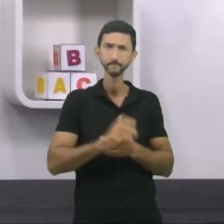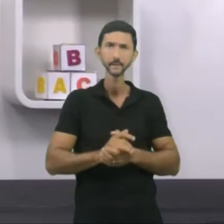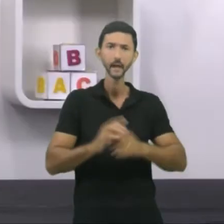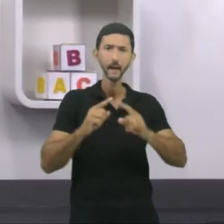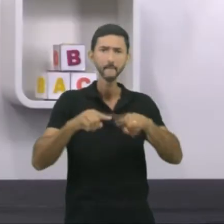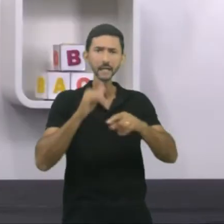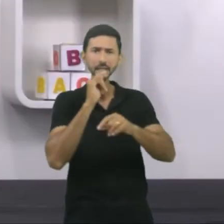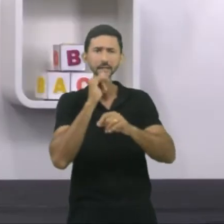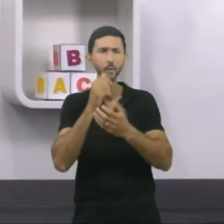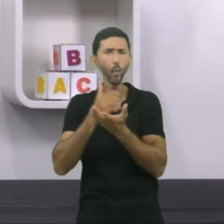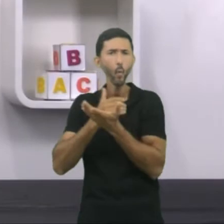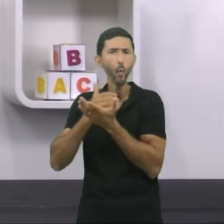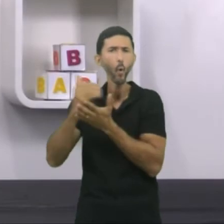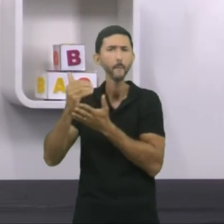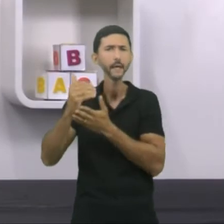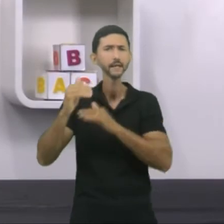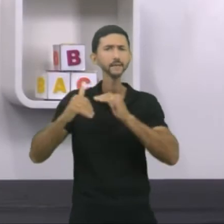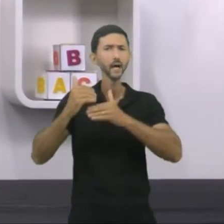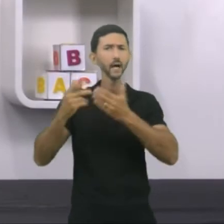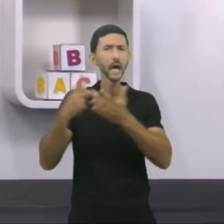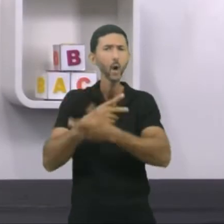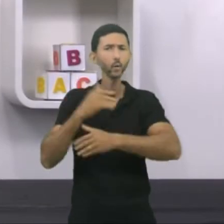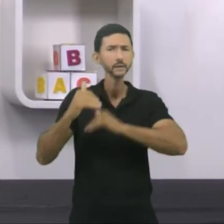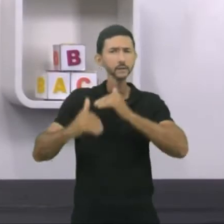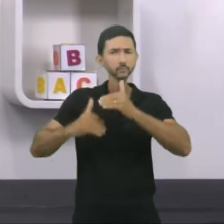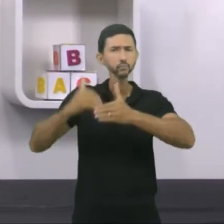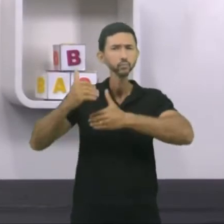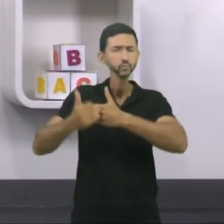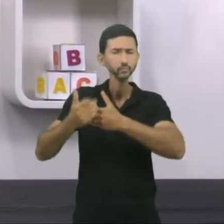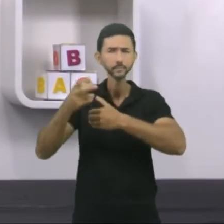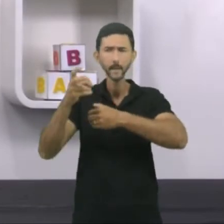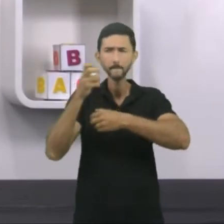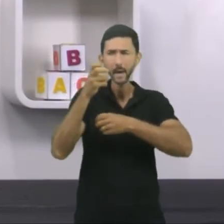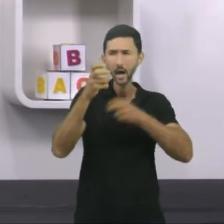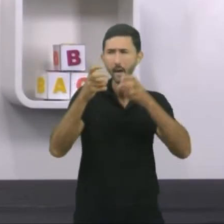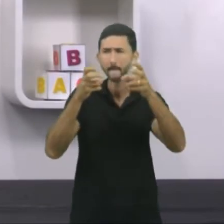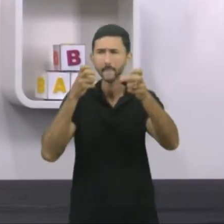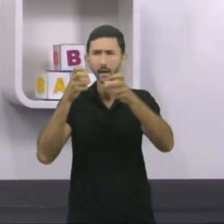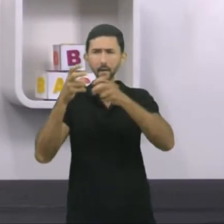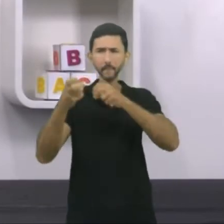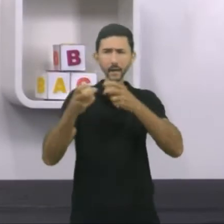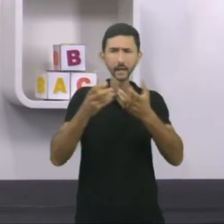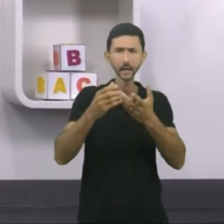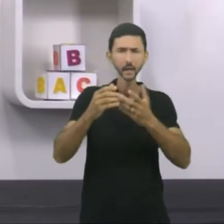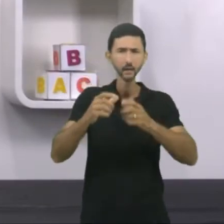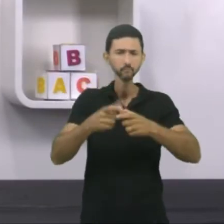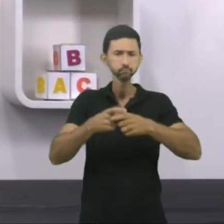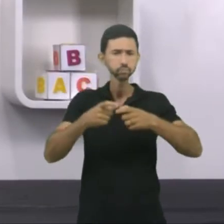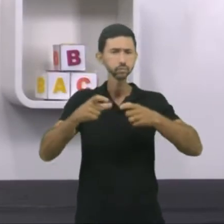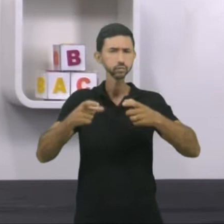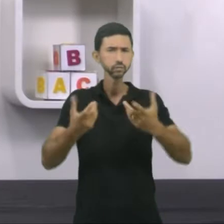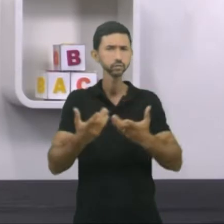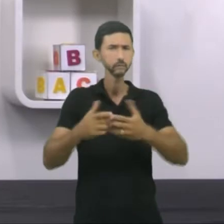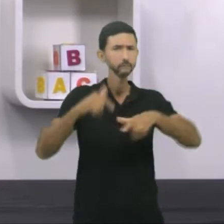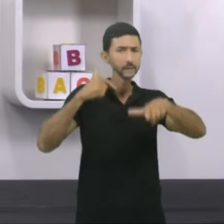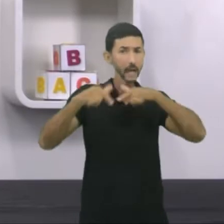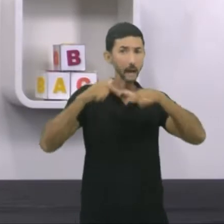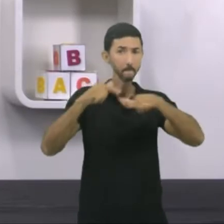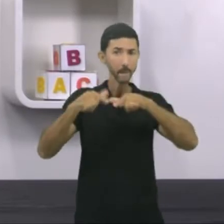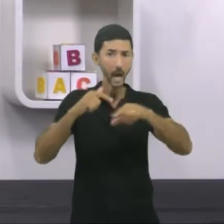começa a acontecer com o tempo? Você começa a perceber um aumento da mão de obra,